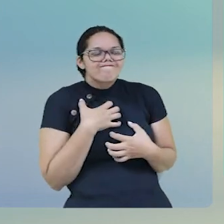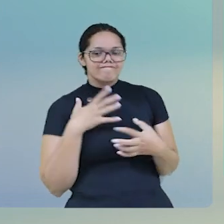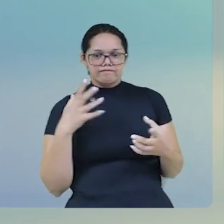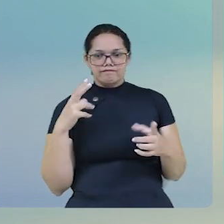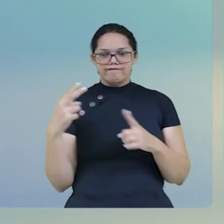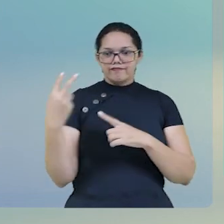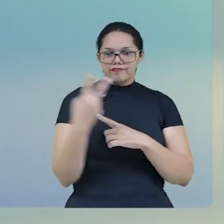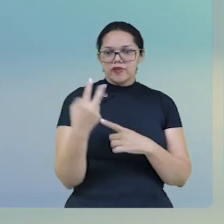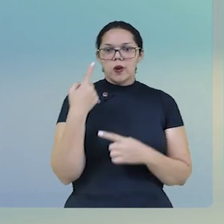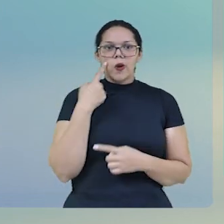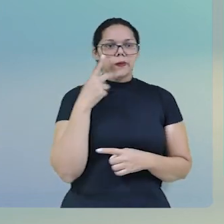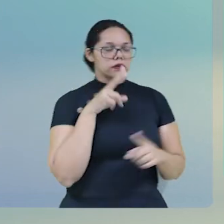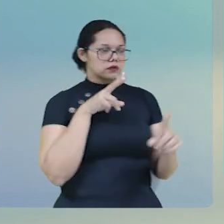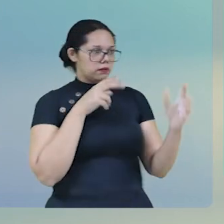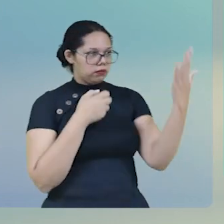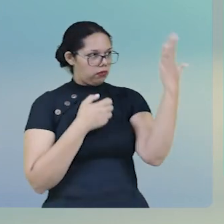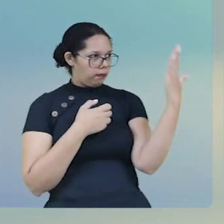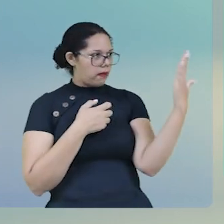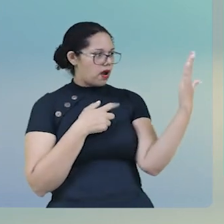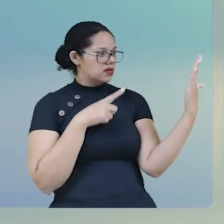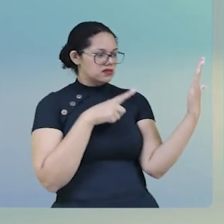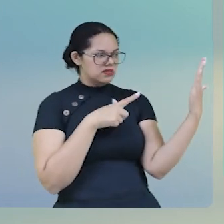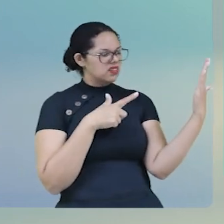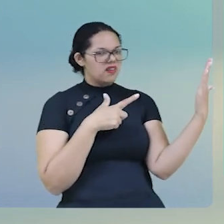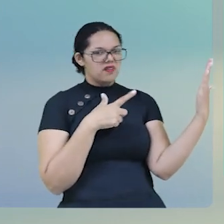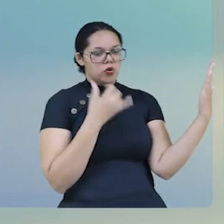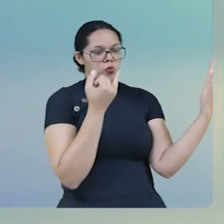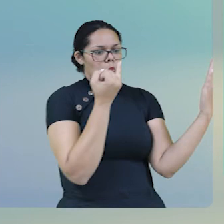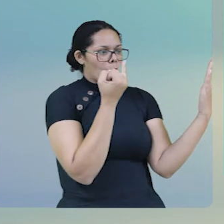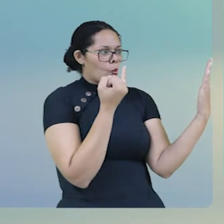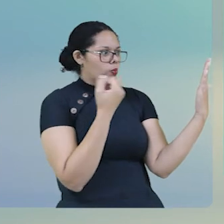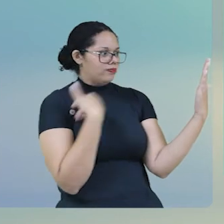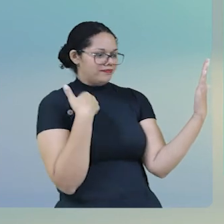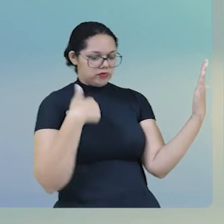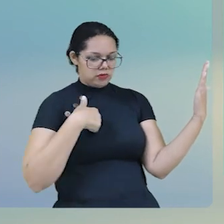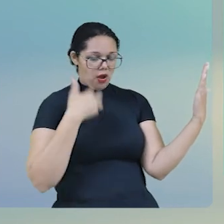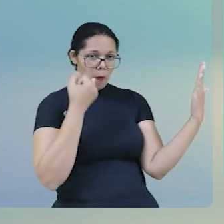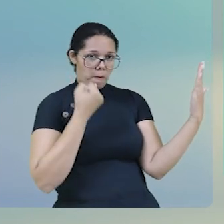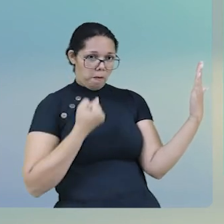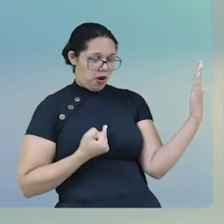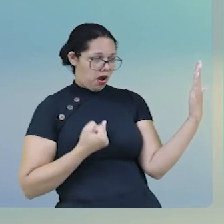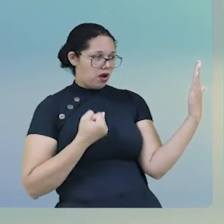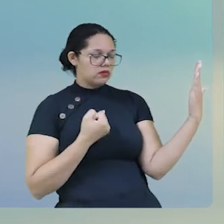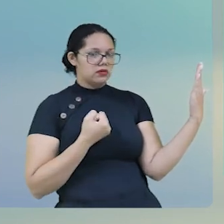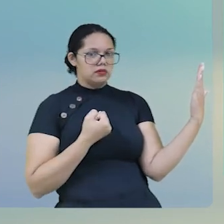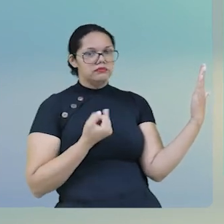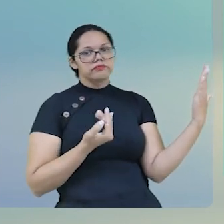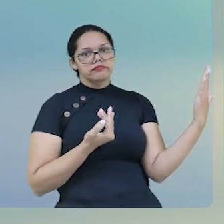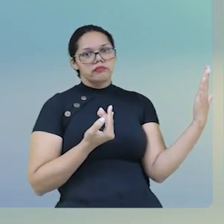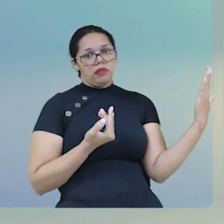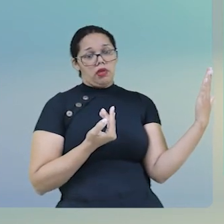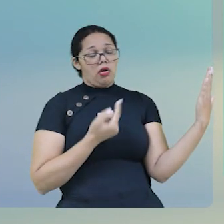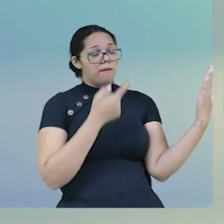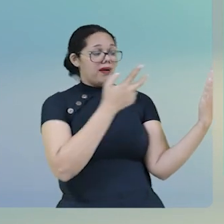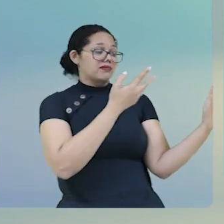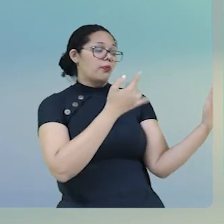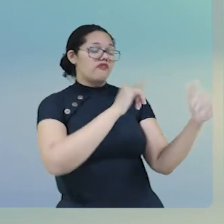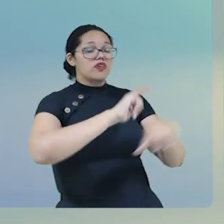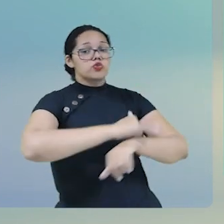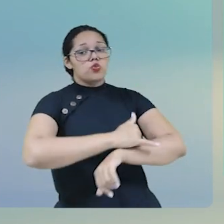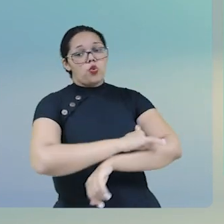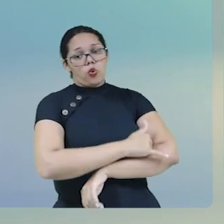As fotos retratam. É a forma com que eu me vejo e está muito relacionada ao aspecto mental. E aí